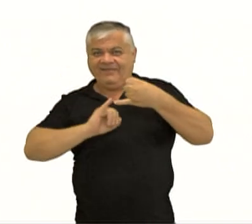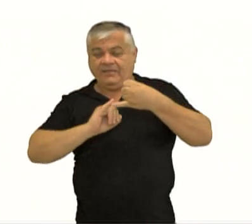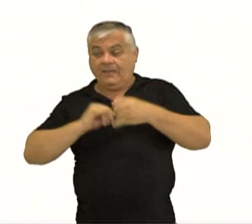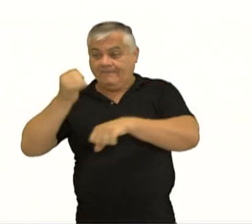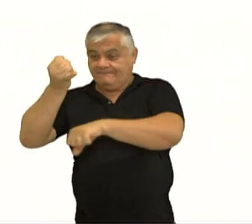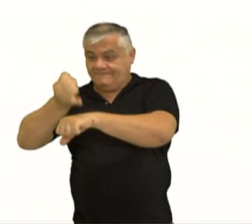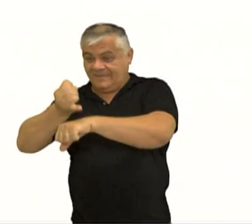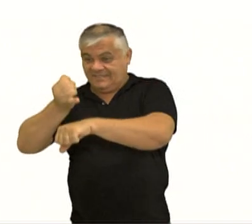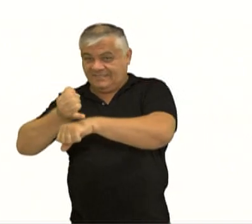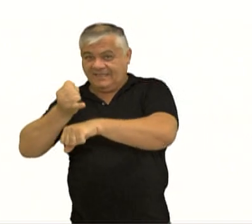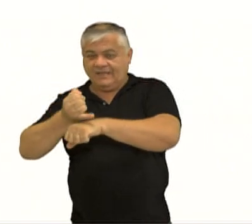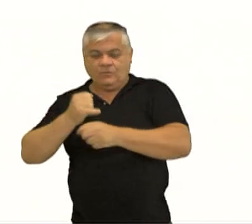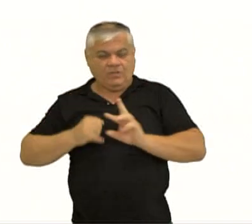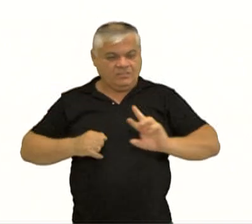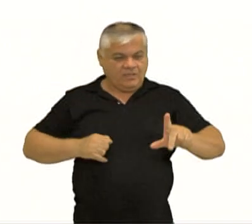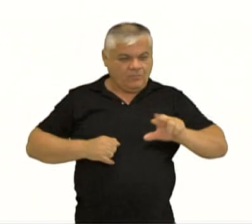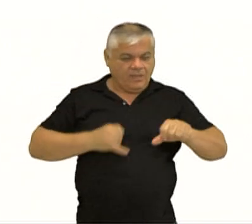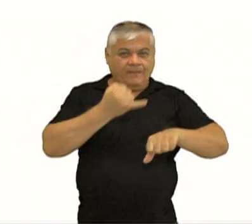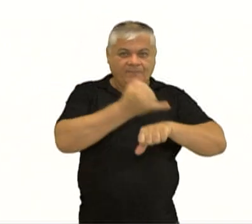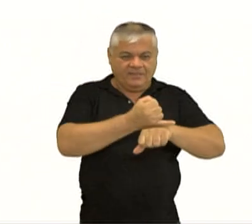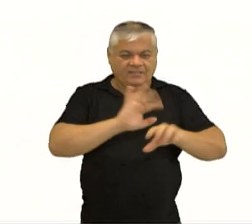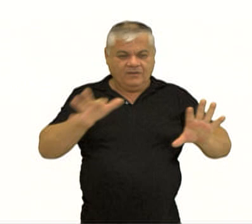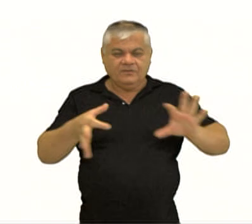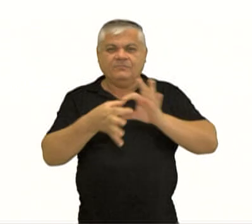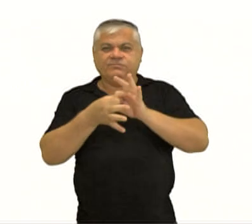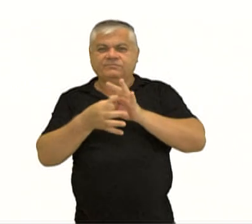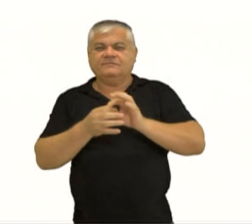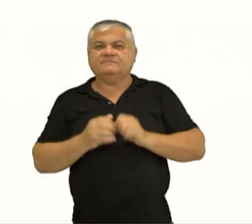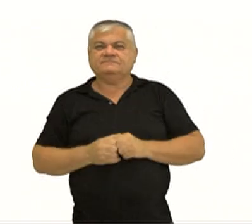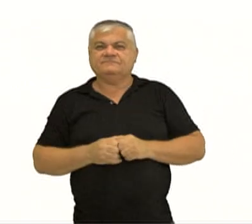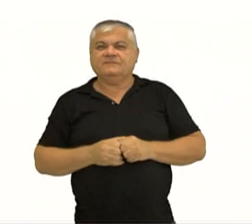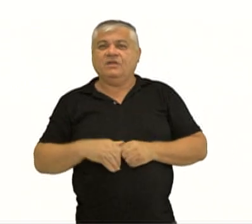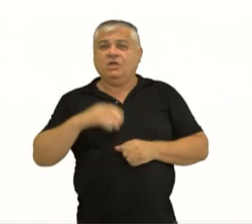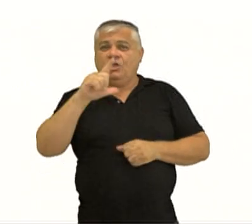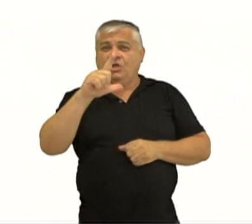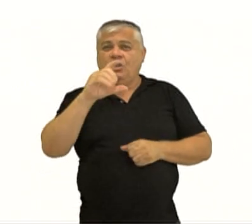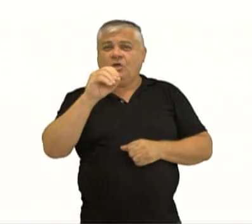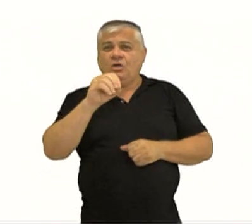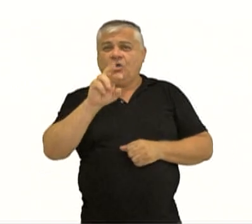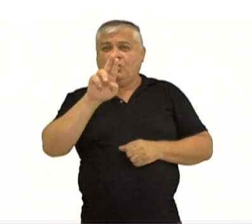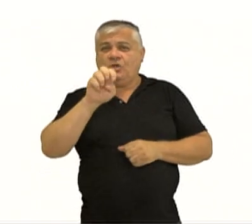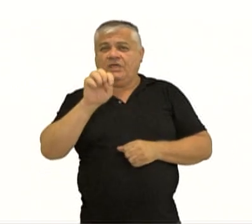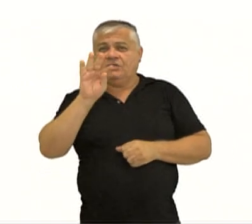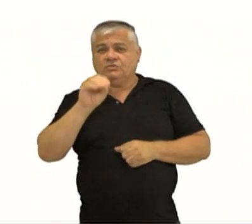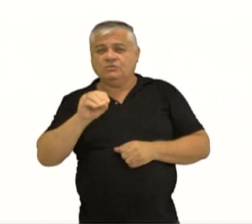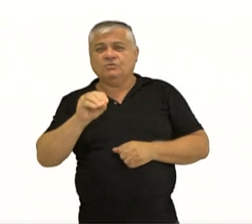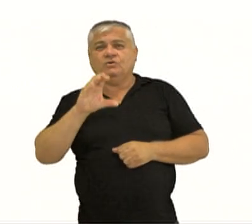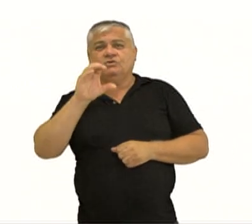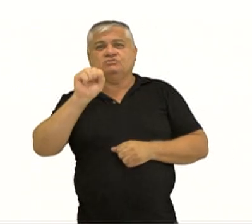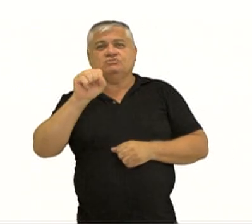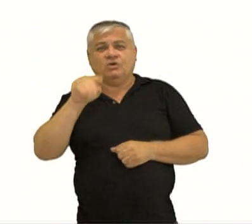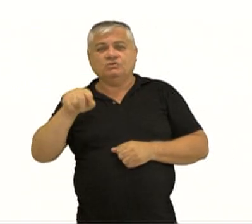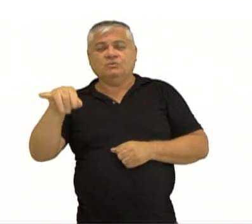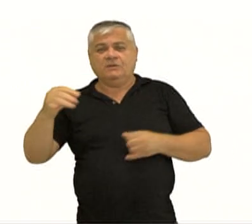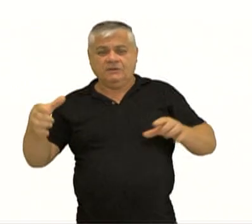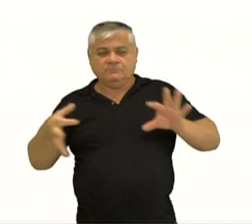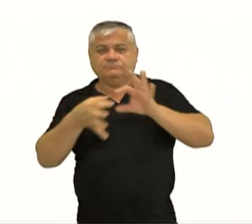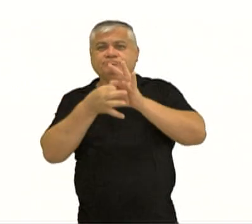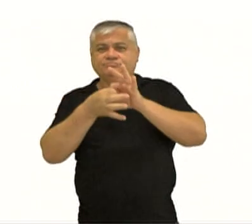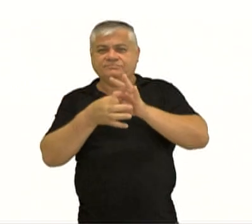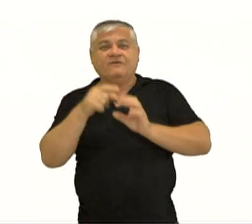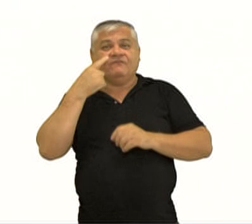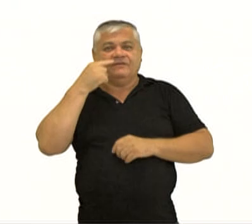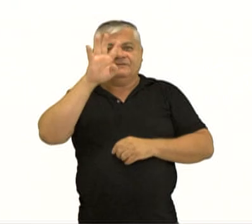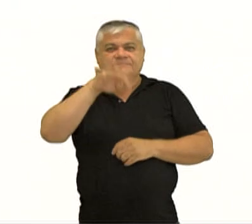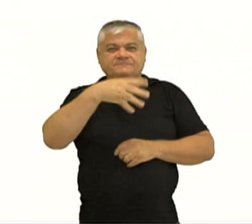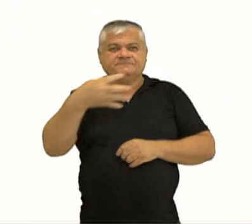Metal e ametal. Por exemplo, cloreto de sódio. O sódio, metal. O cloro, um ametal. Veja na tabela periódica para